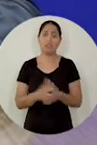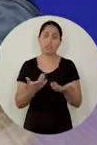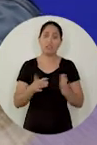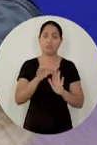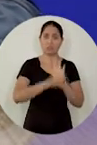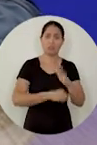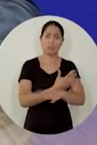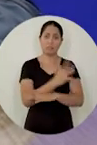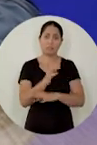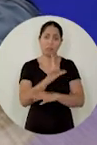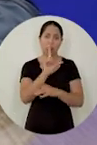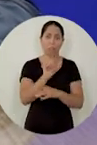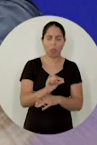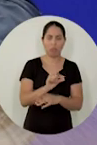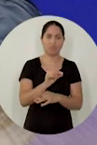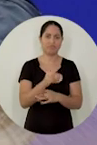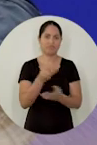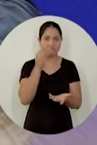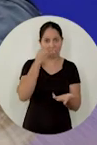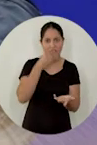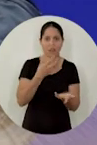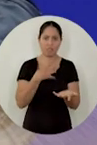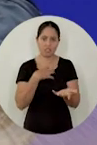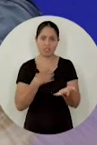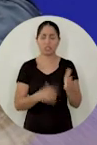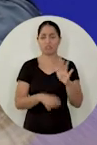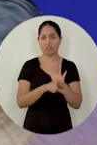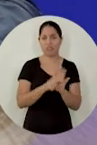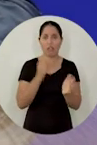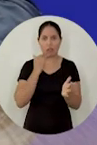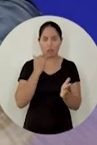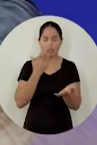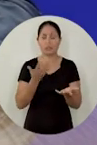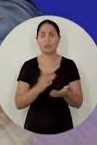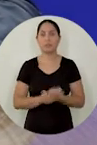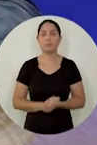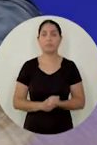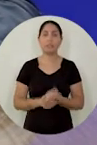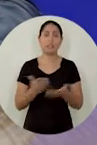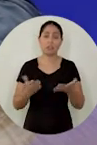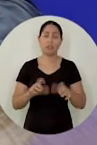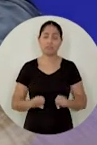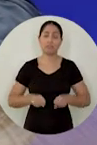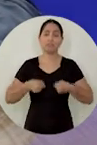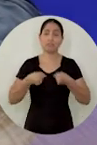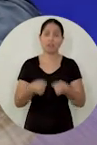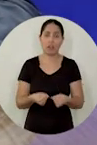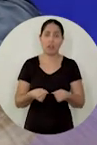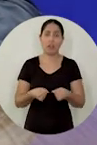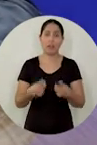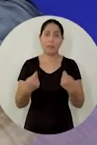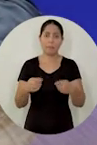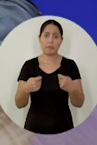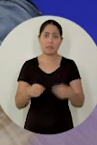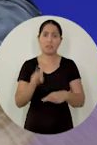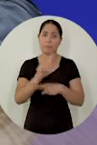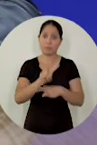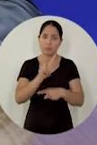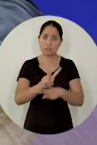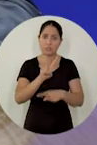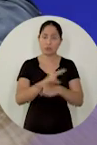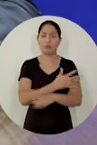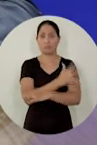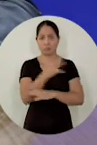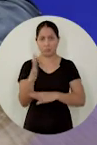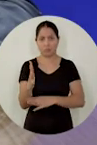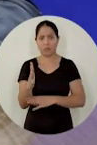é dada uma menor importância a este. A sobreposição dos direitos imediatos e econômicos sobre a